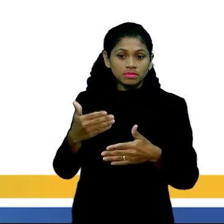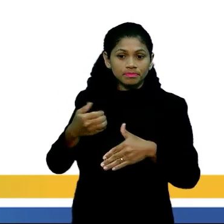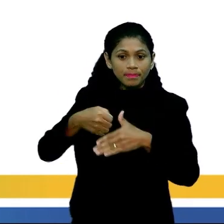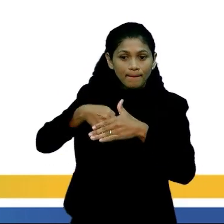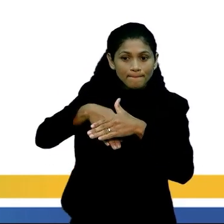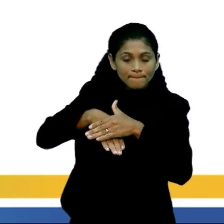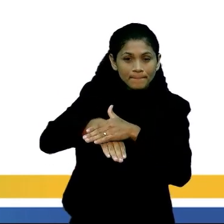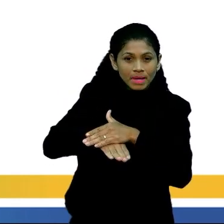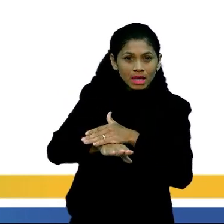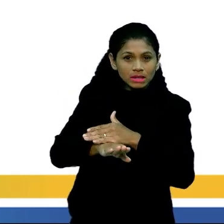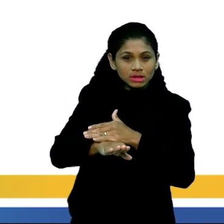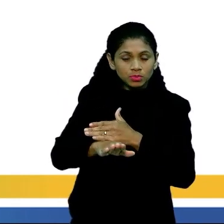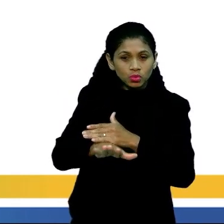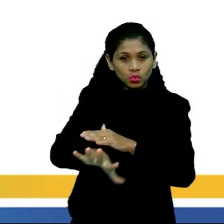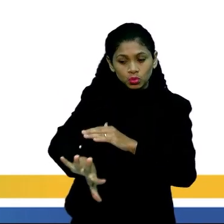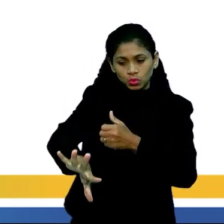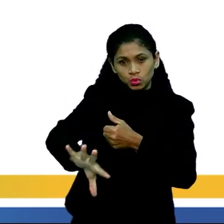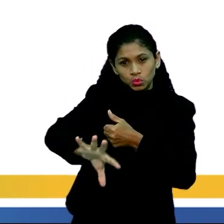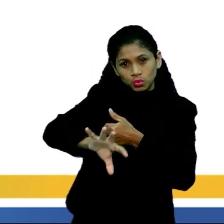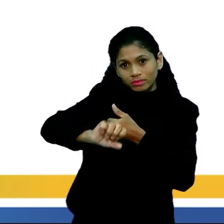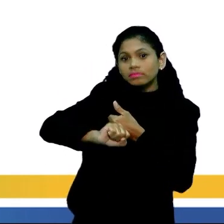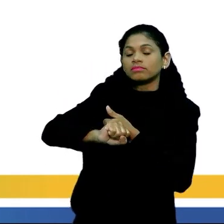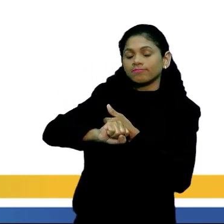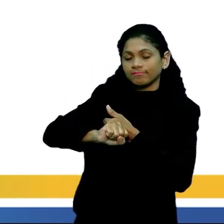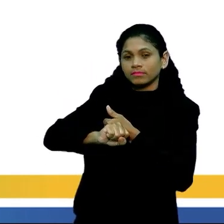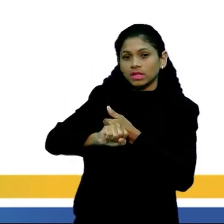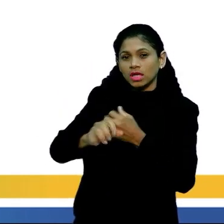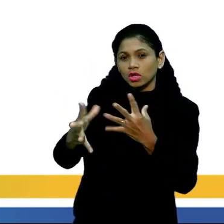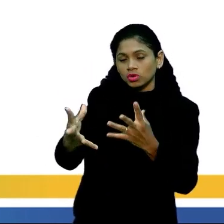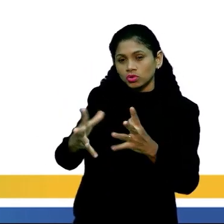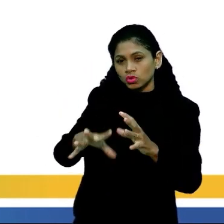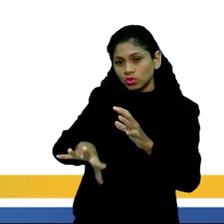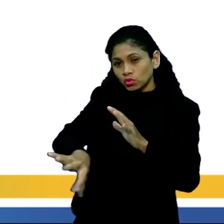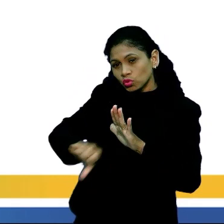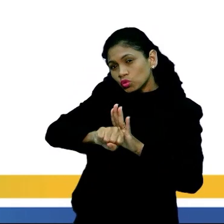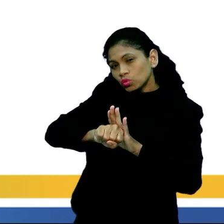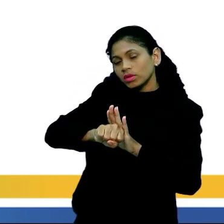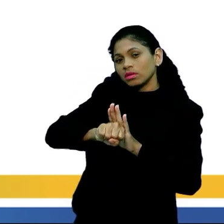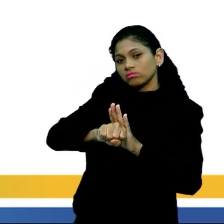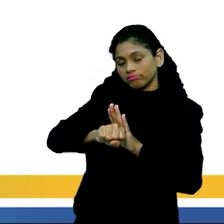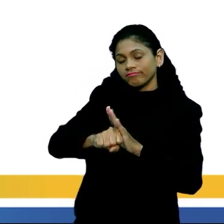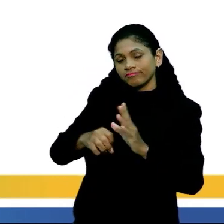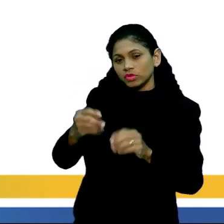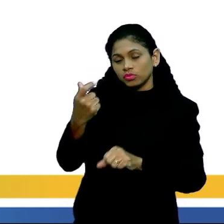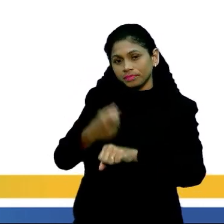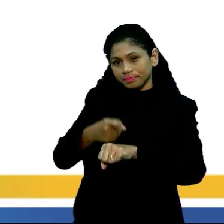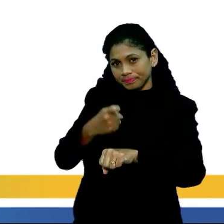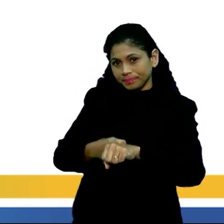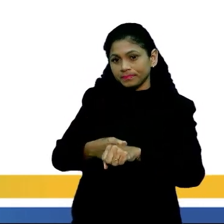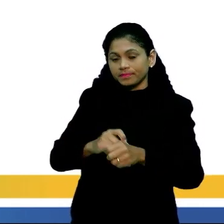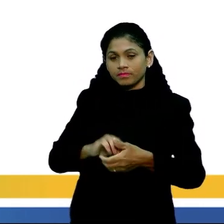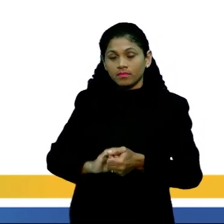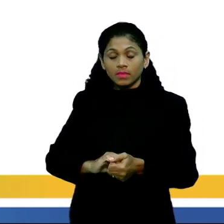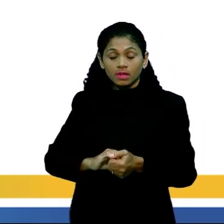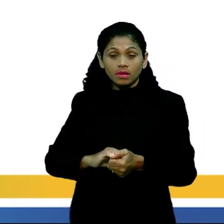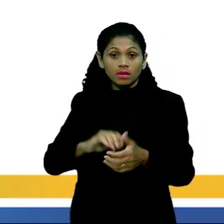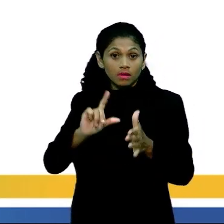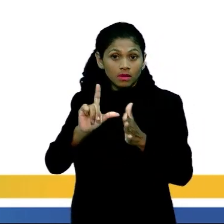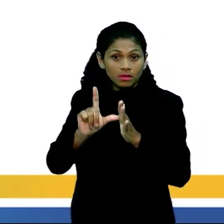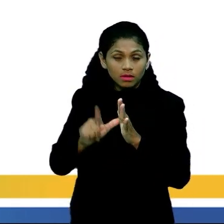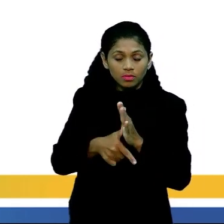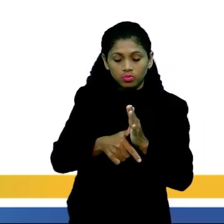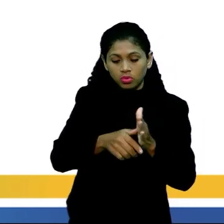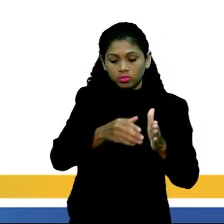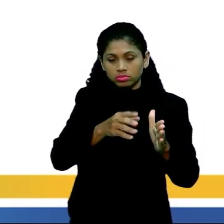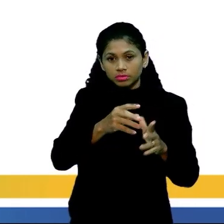uma eletroímã para a retirada de materiais metálicos. 2. Após se esmagar a cana, o bagaço segue para